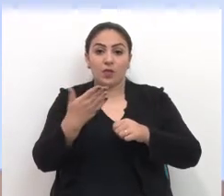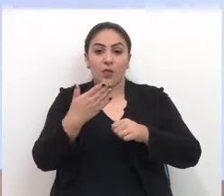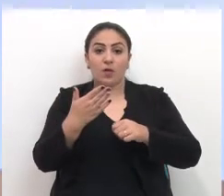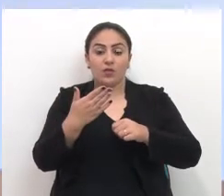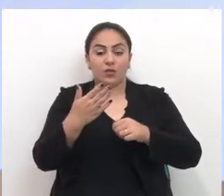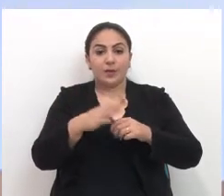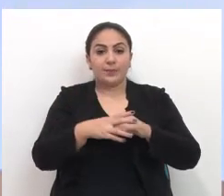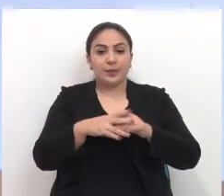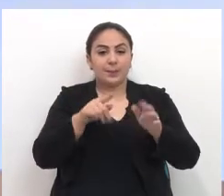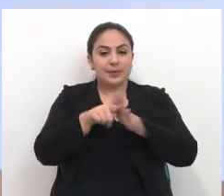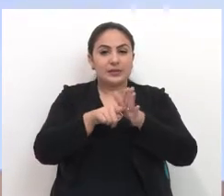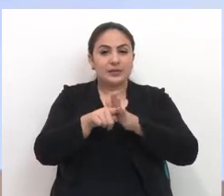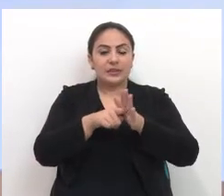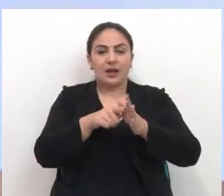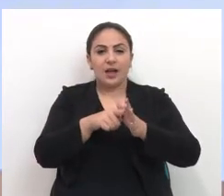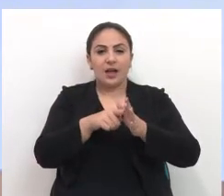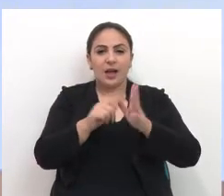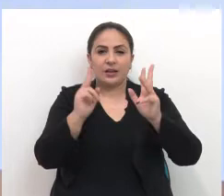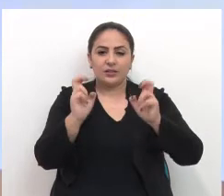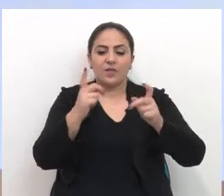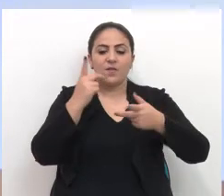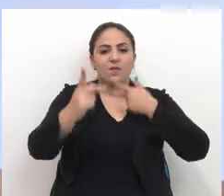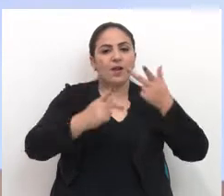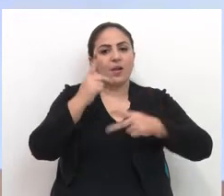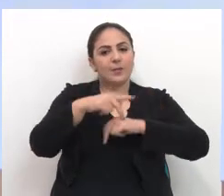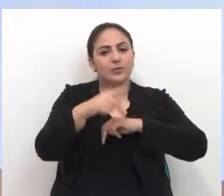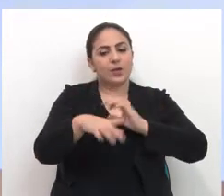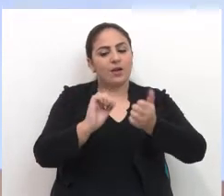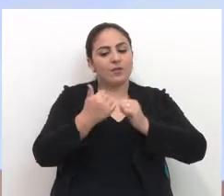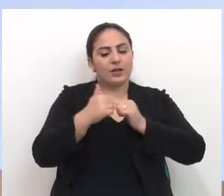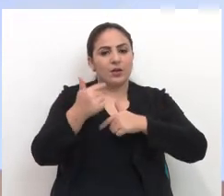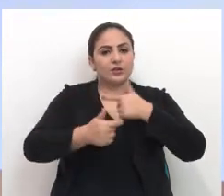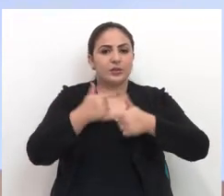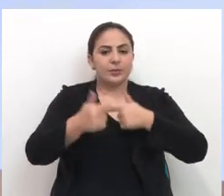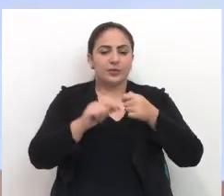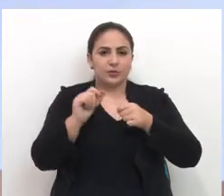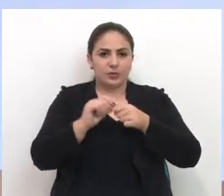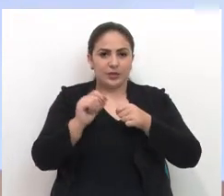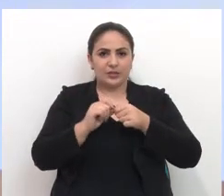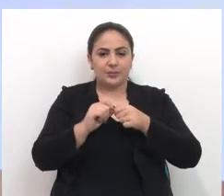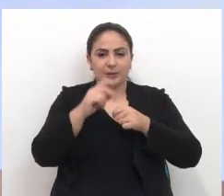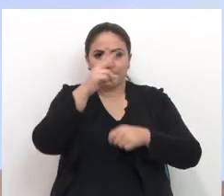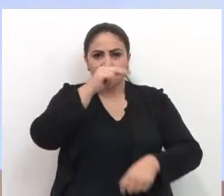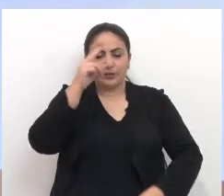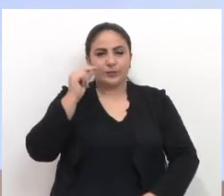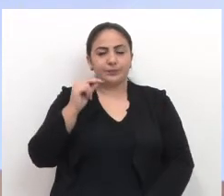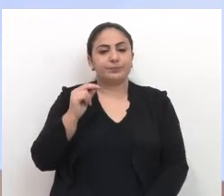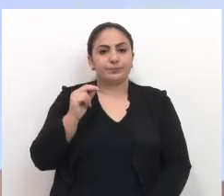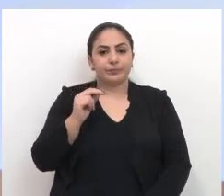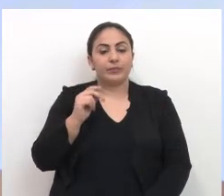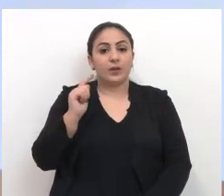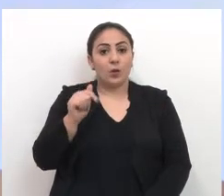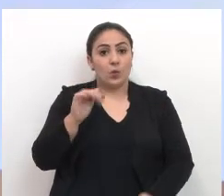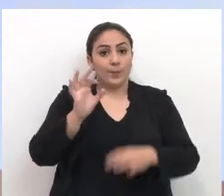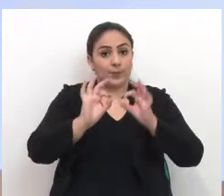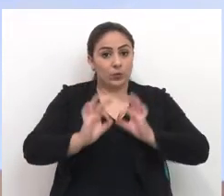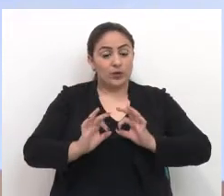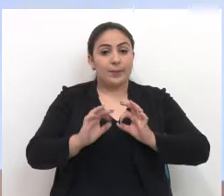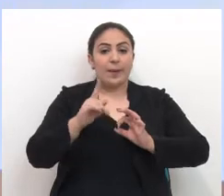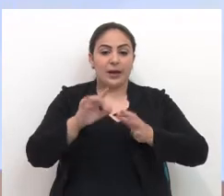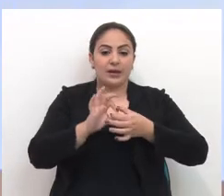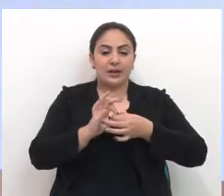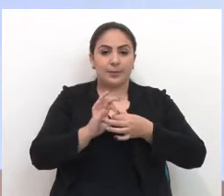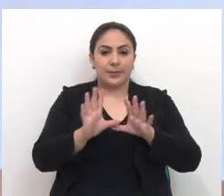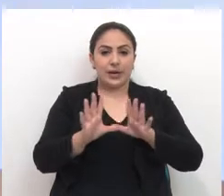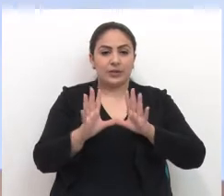uma nova edição da pesquisa Fala Passo Fundo para avaliar os serviços oferecidos pela Prefeitura. O programa